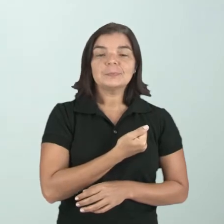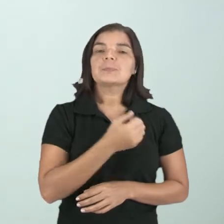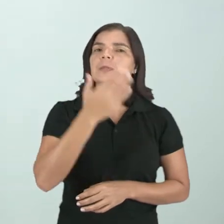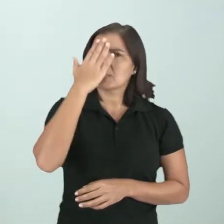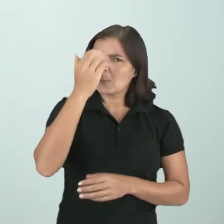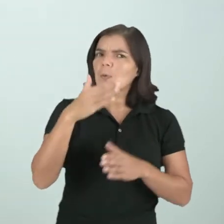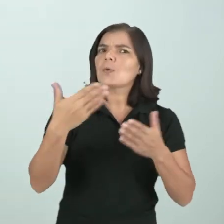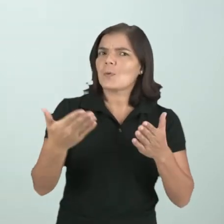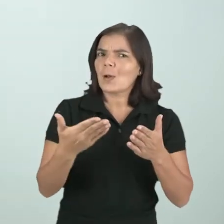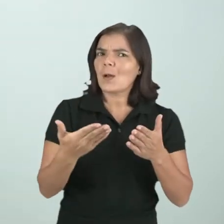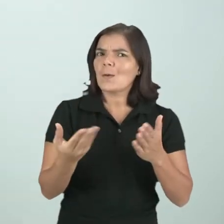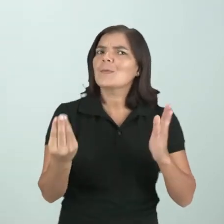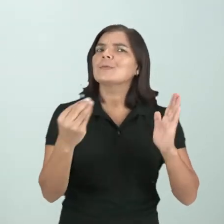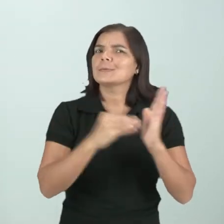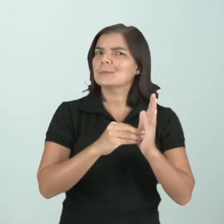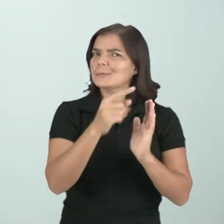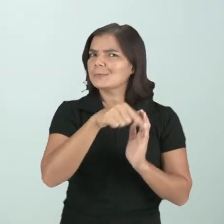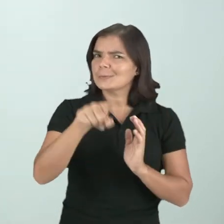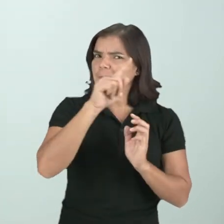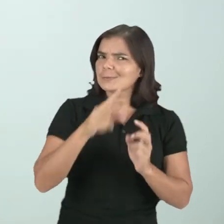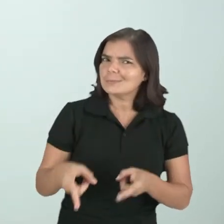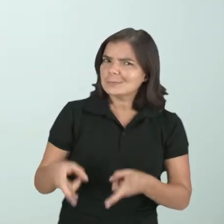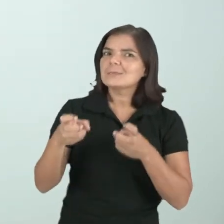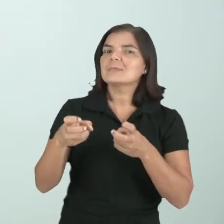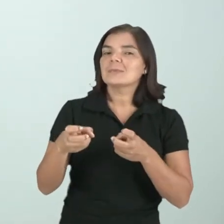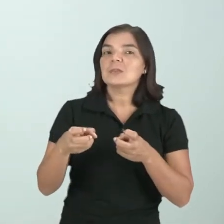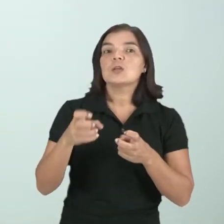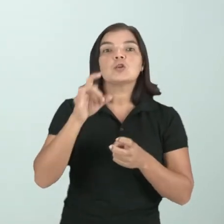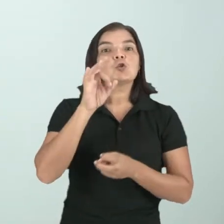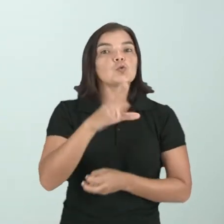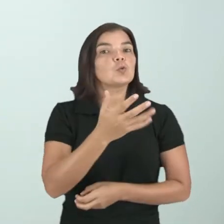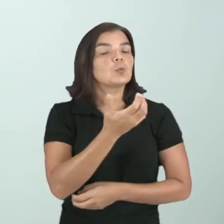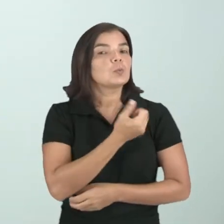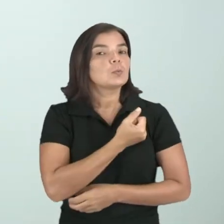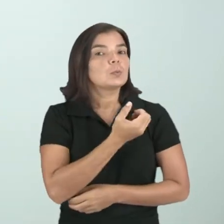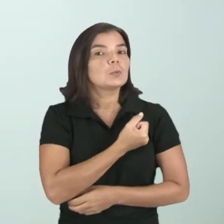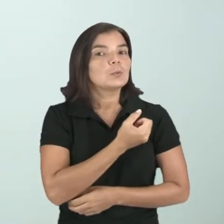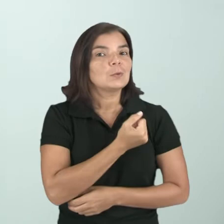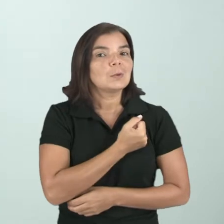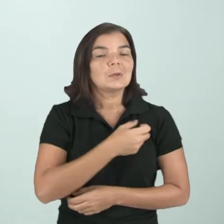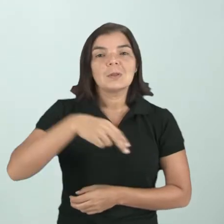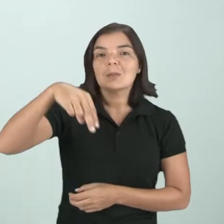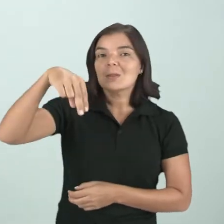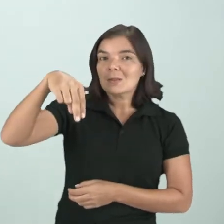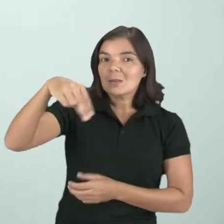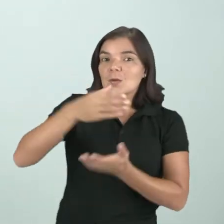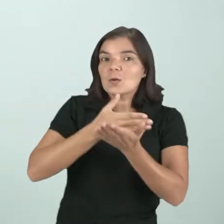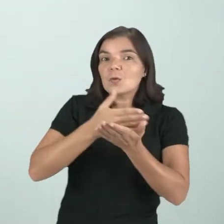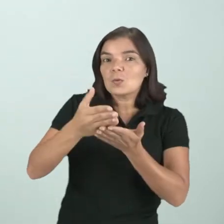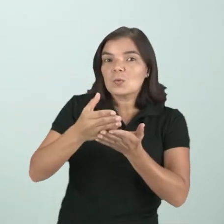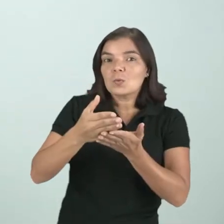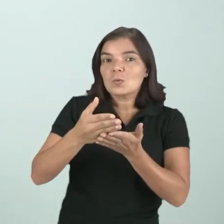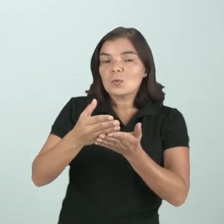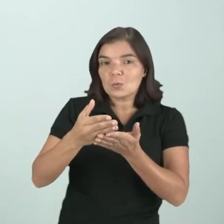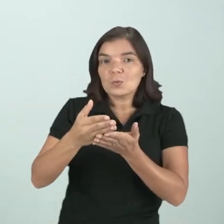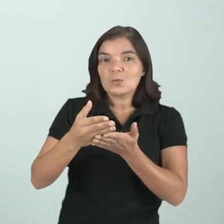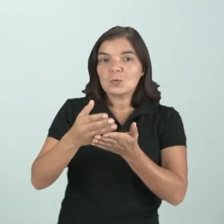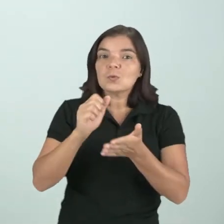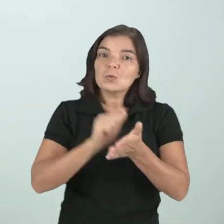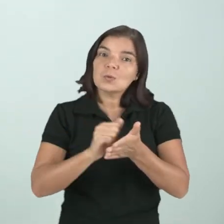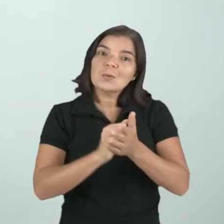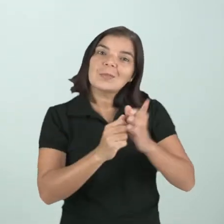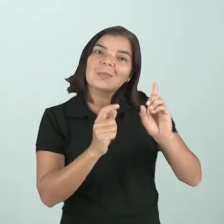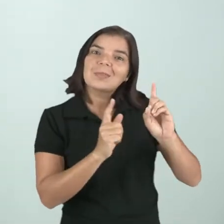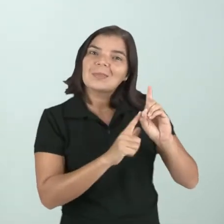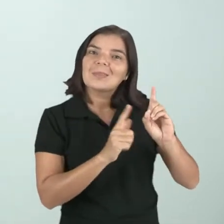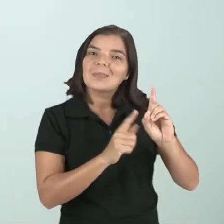Sabe qual é o padrão que eu coloquei aí? Talvez você não tenha percebido. Eu só falei números naturais que começam com a letra D na sua escrita por